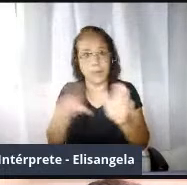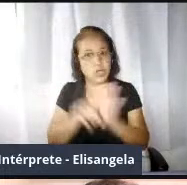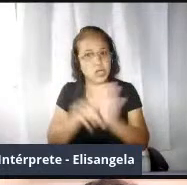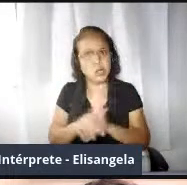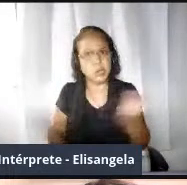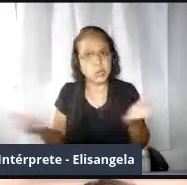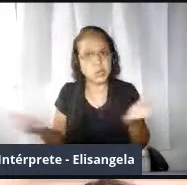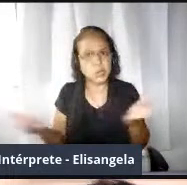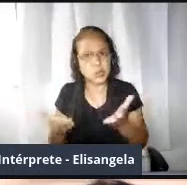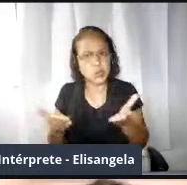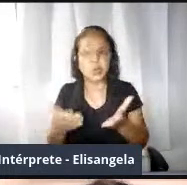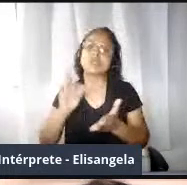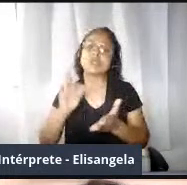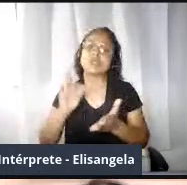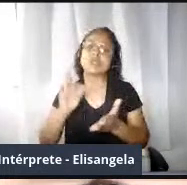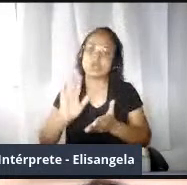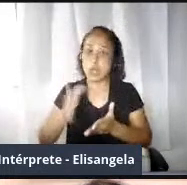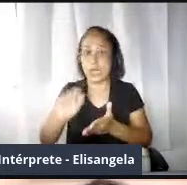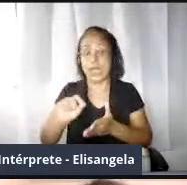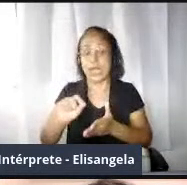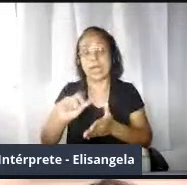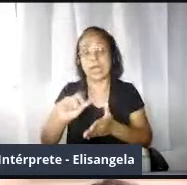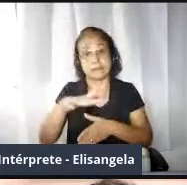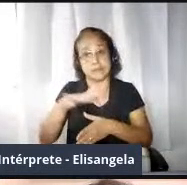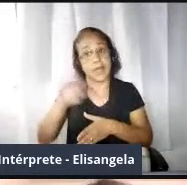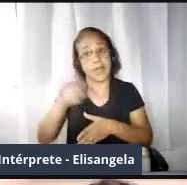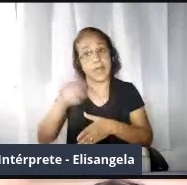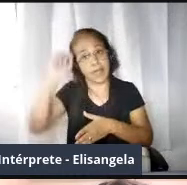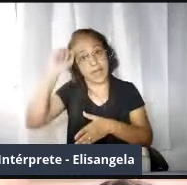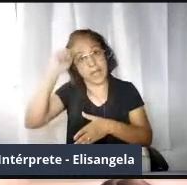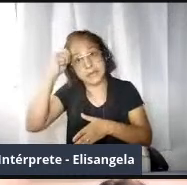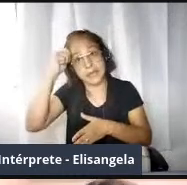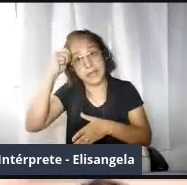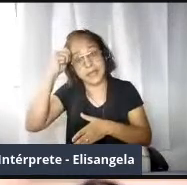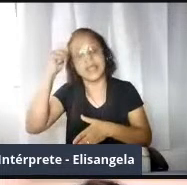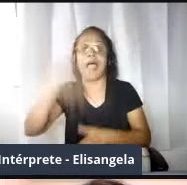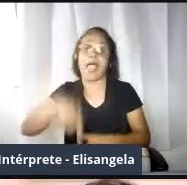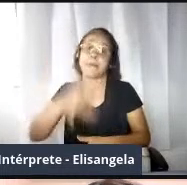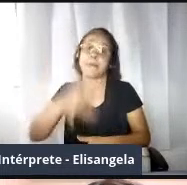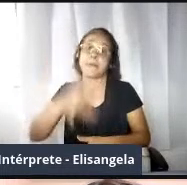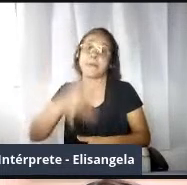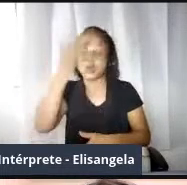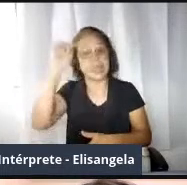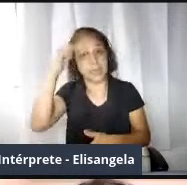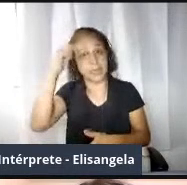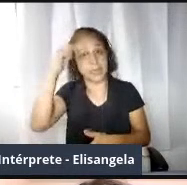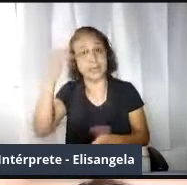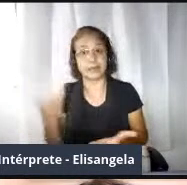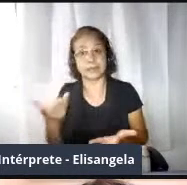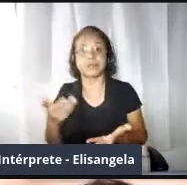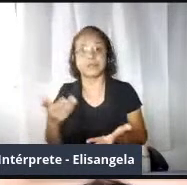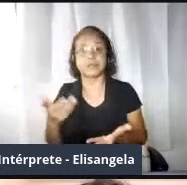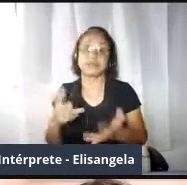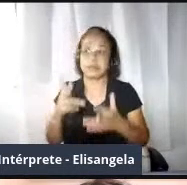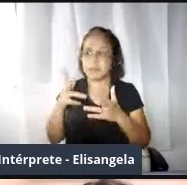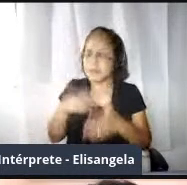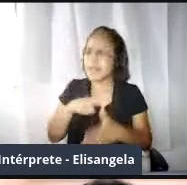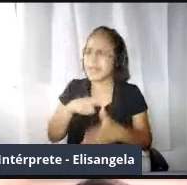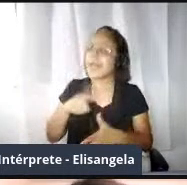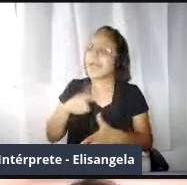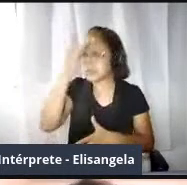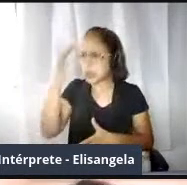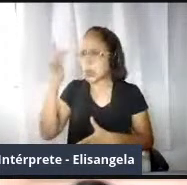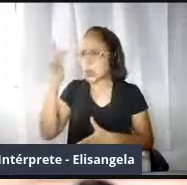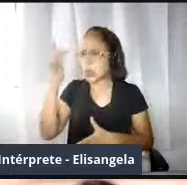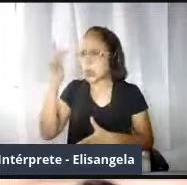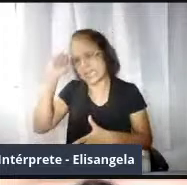das relações raciais em história da educação são pessoas negras, né? Tem brancos como eu, mas tem muitas pessoas negras que têm a